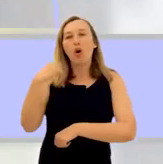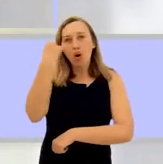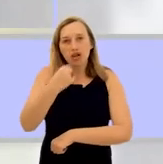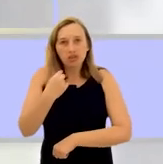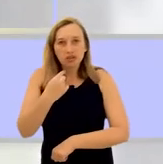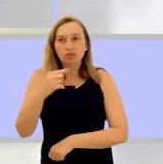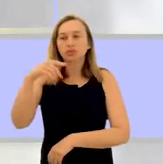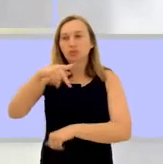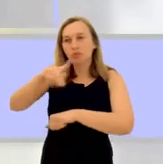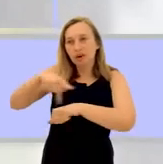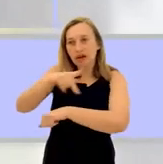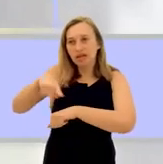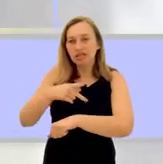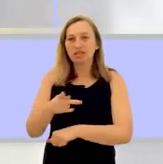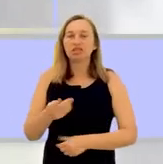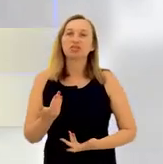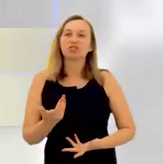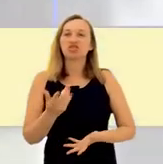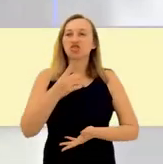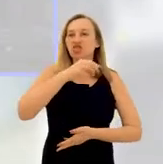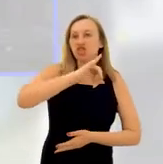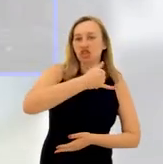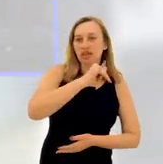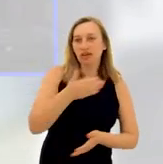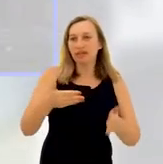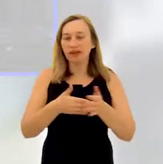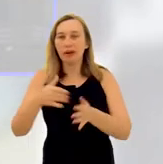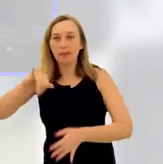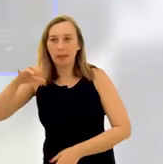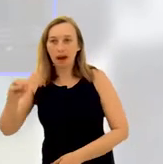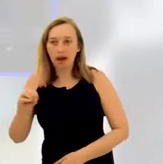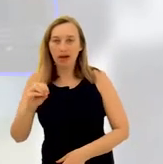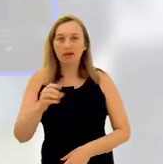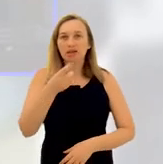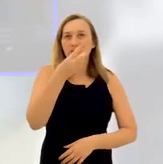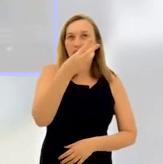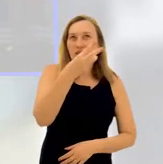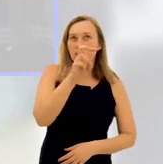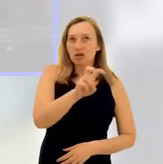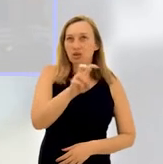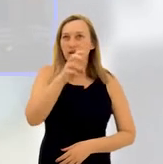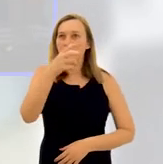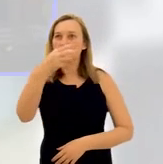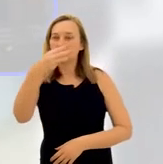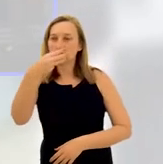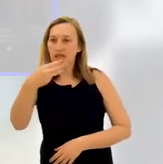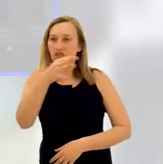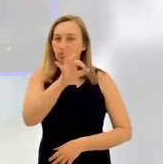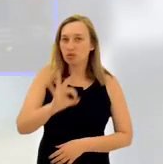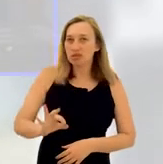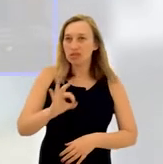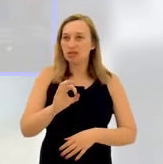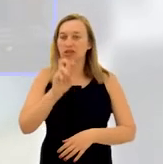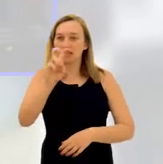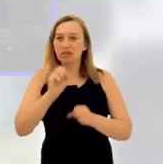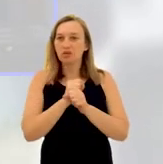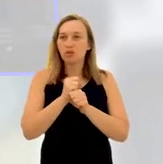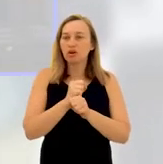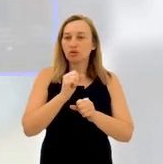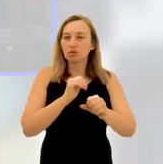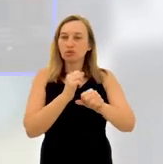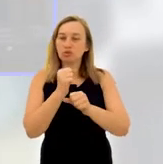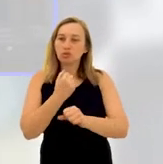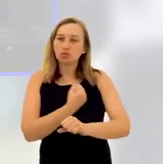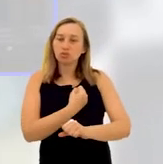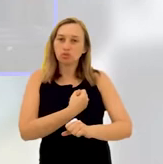de janeiro a maio deste ano, já foram 52 mortes, um aumento de 73% em 5 anos, de acordo